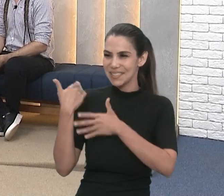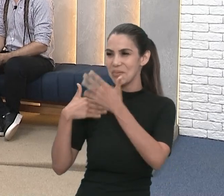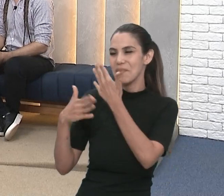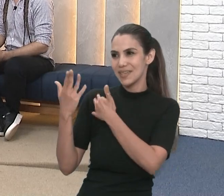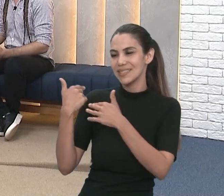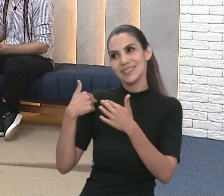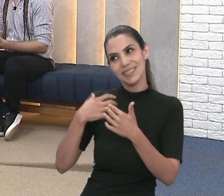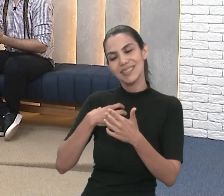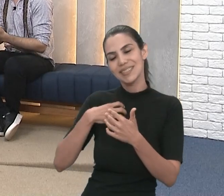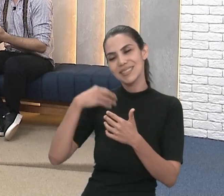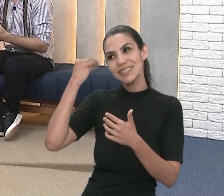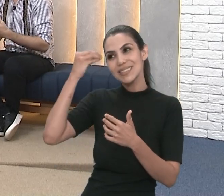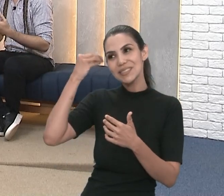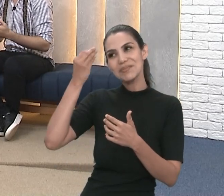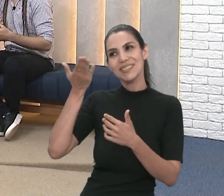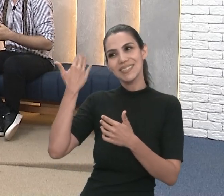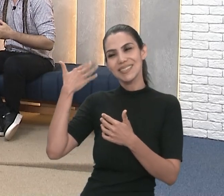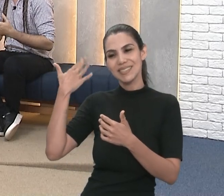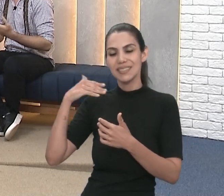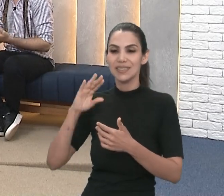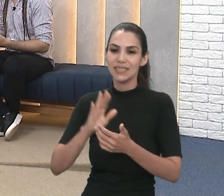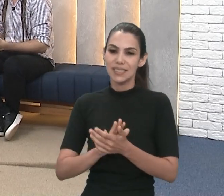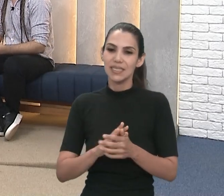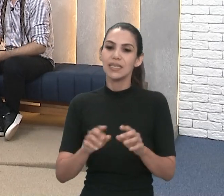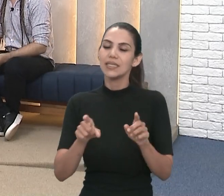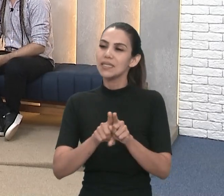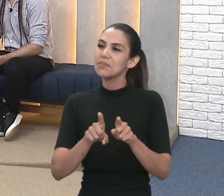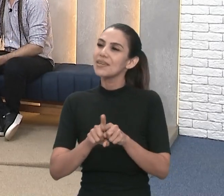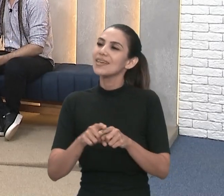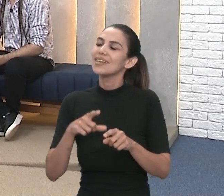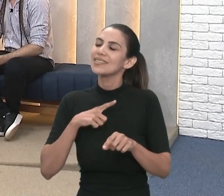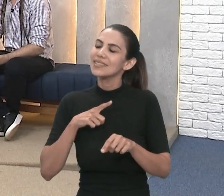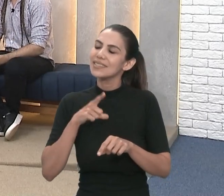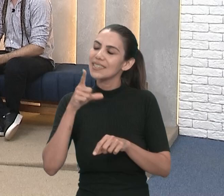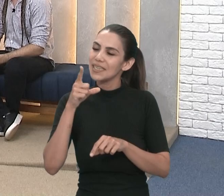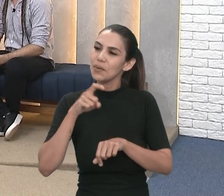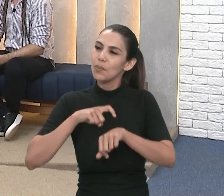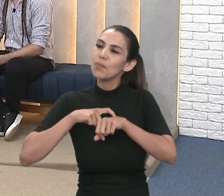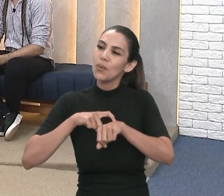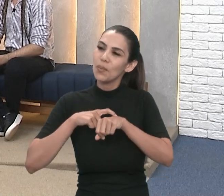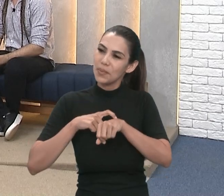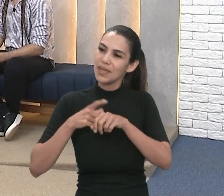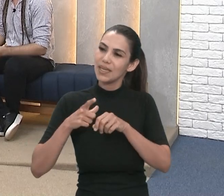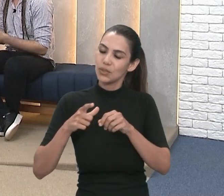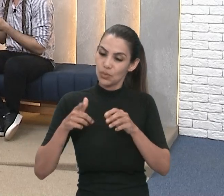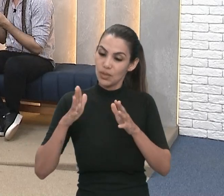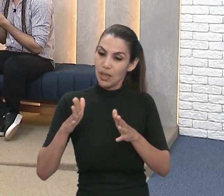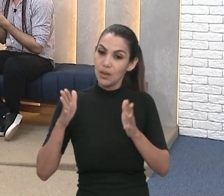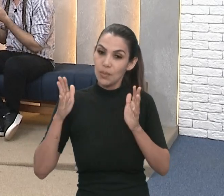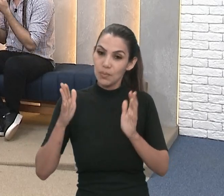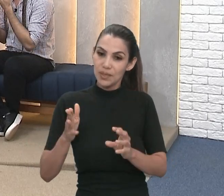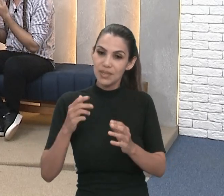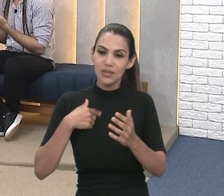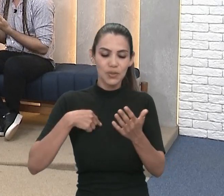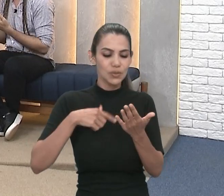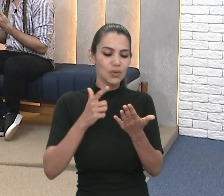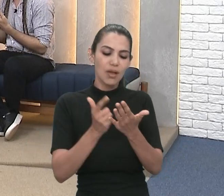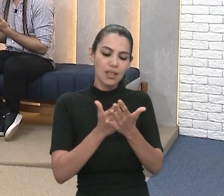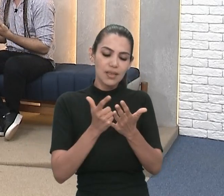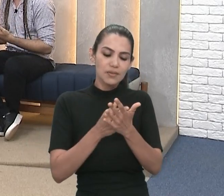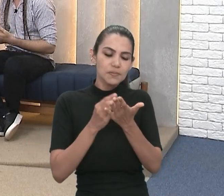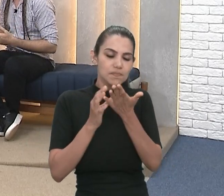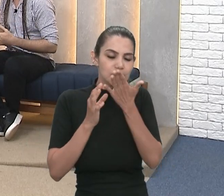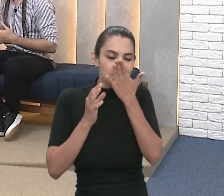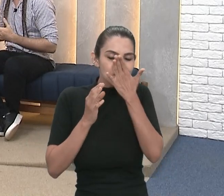que às vezes eram tarefas ou textos impressos no mimeógrafo, a gente tinha essa coisa de cheirar